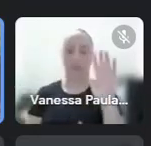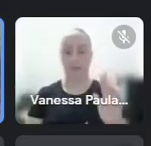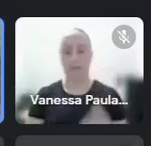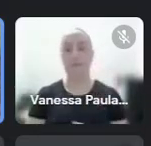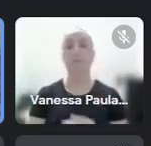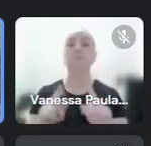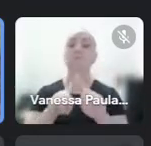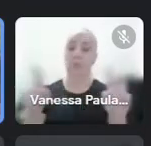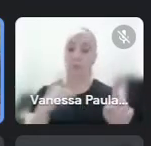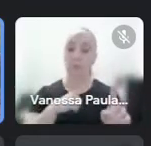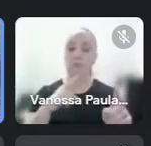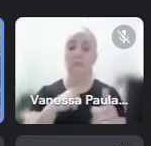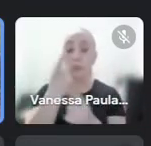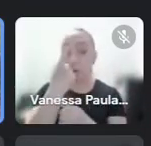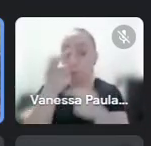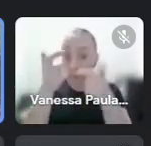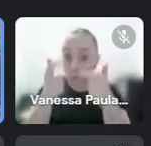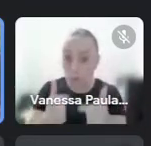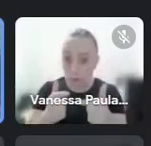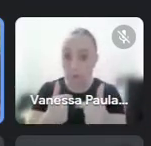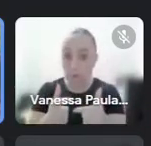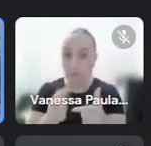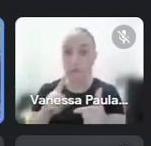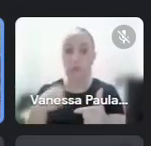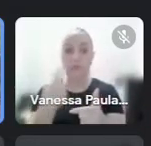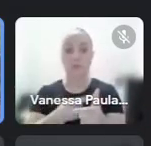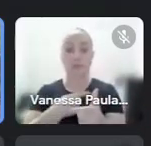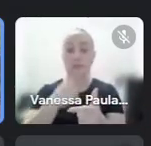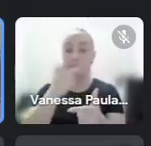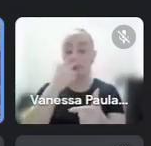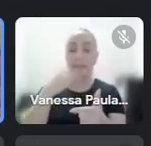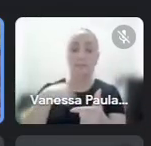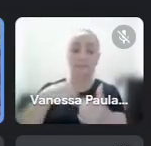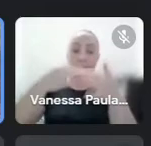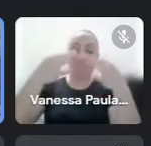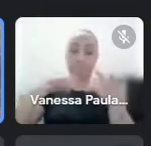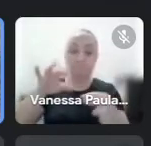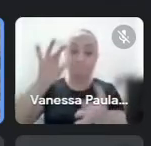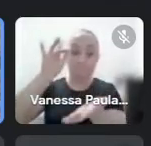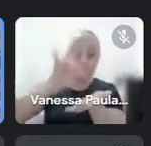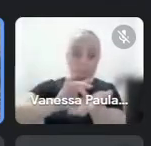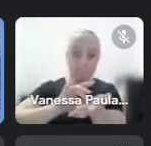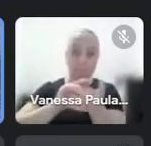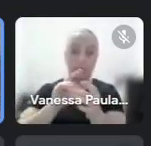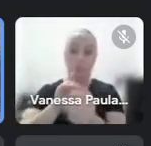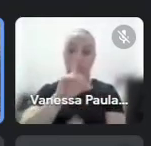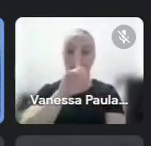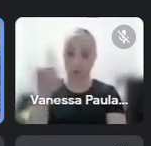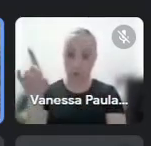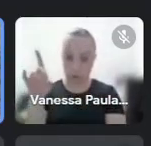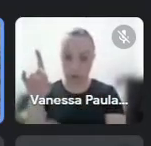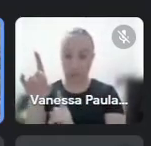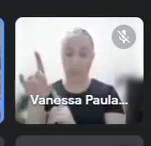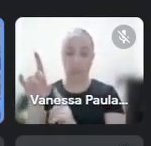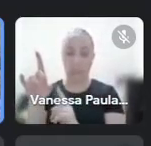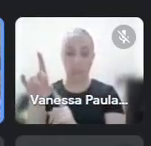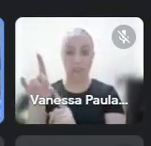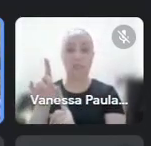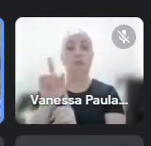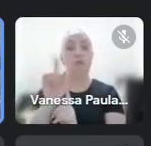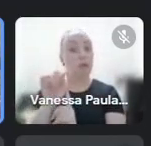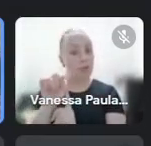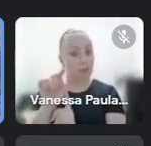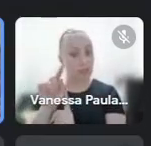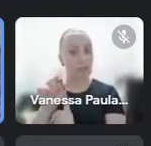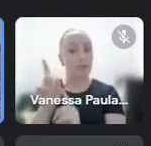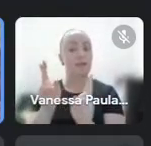Mas existe um ponto que nós fixamos, que é esse aqui do lado direito, a figura do lado direito, que é